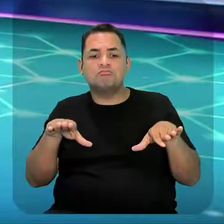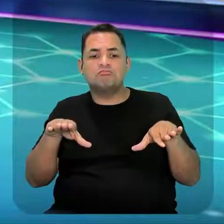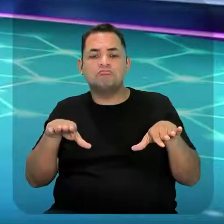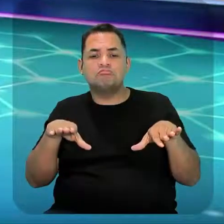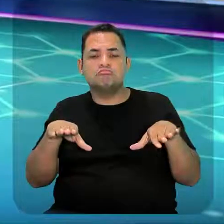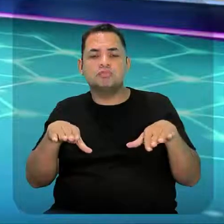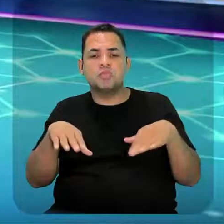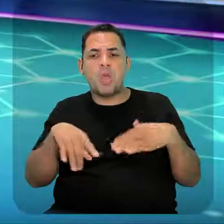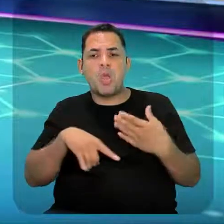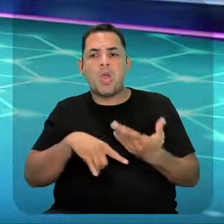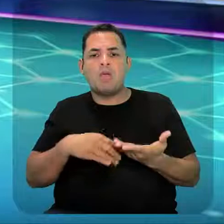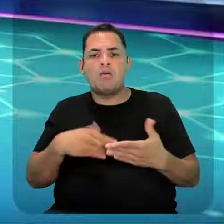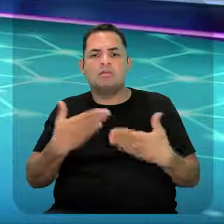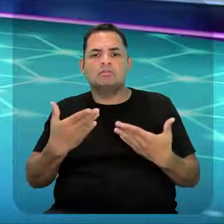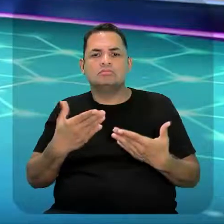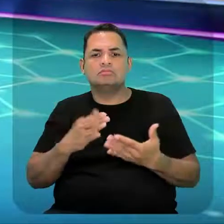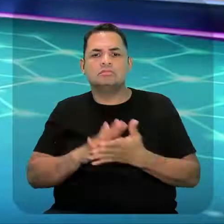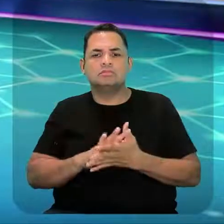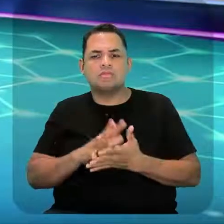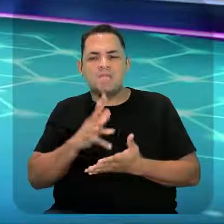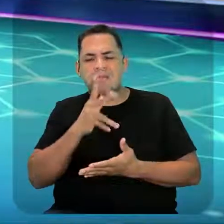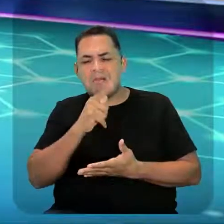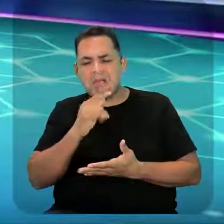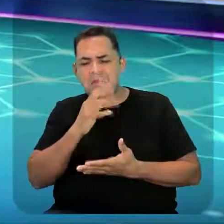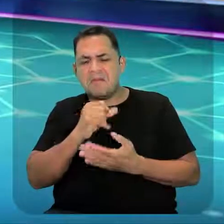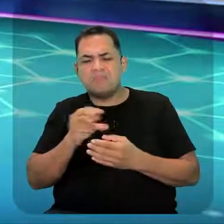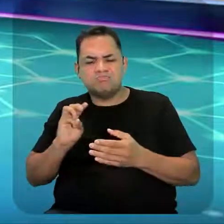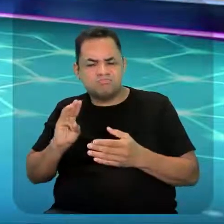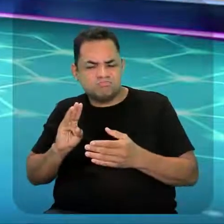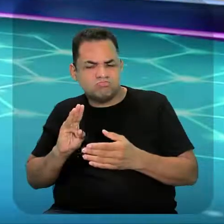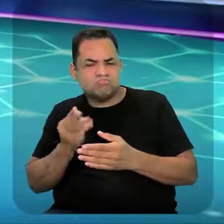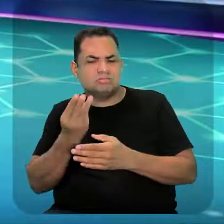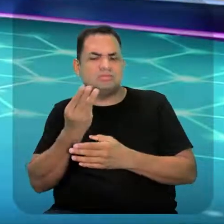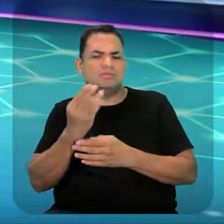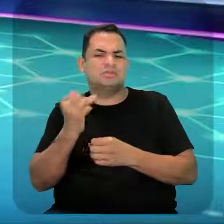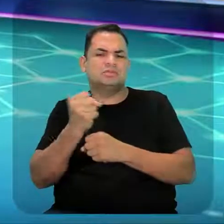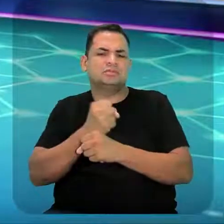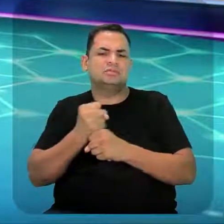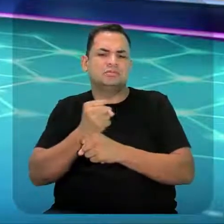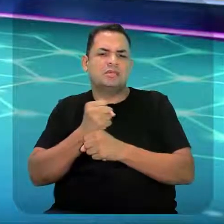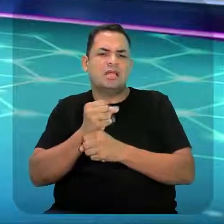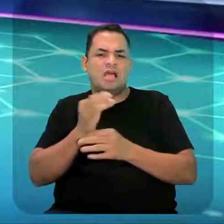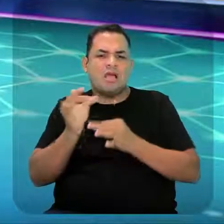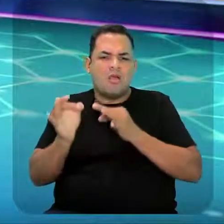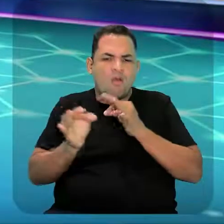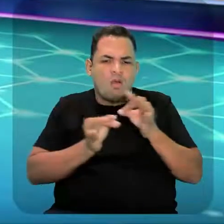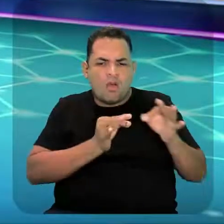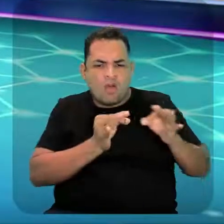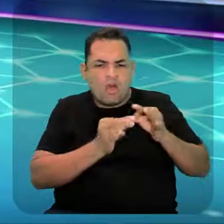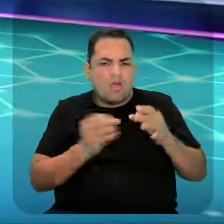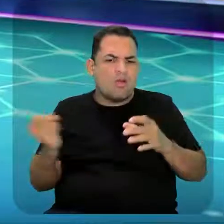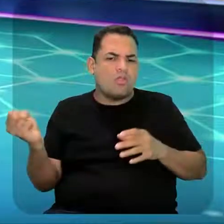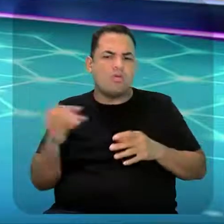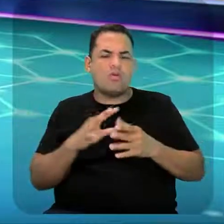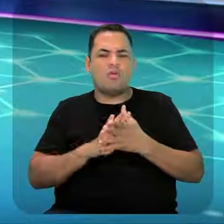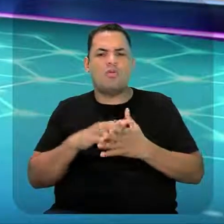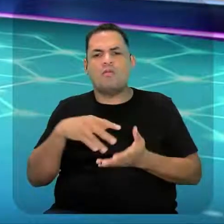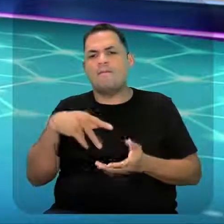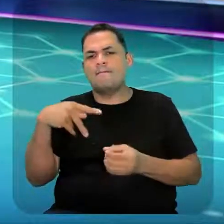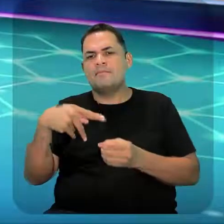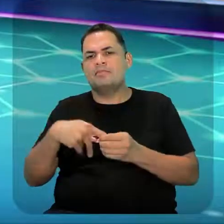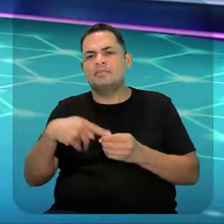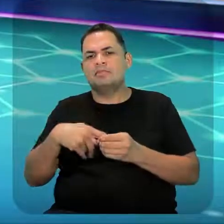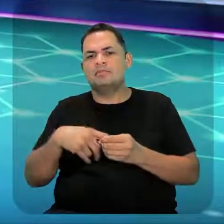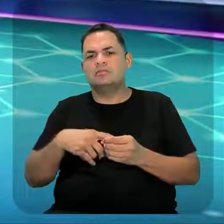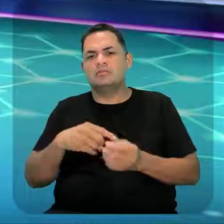acabou, porque levaria mais milhões de anos para se formar um novo petróleo. Enquanto a cana-de-açúcar, o